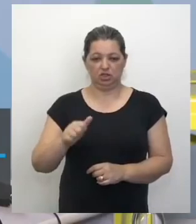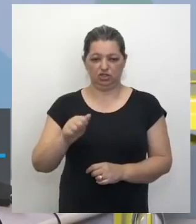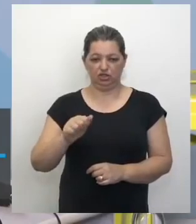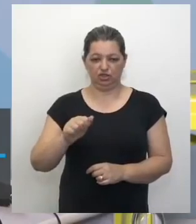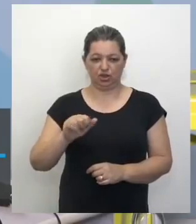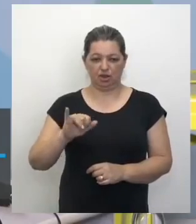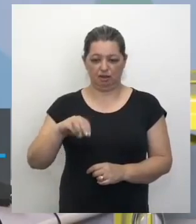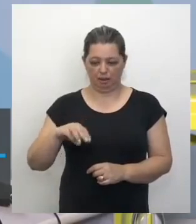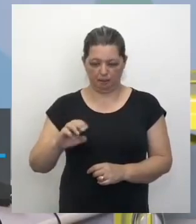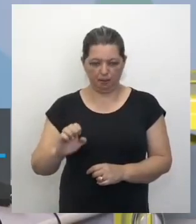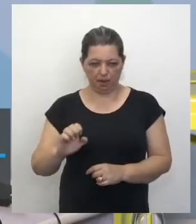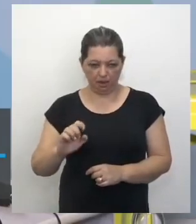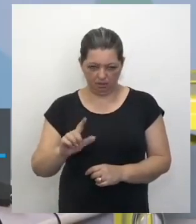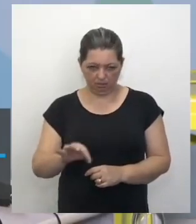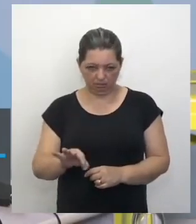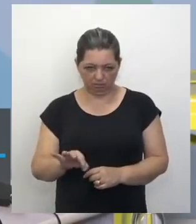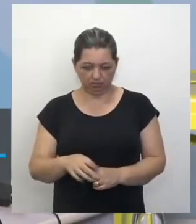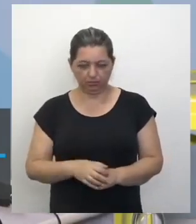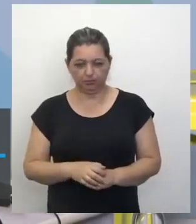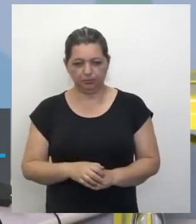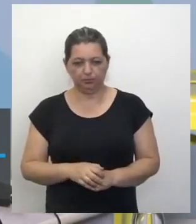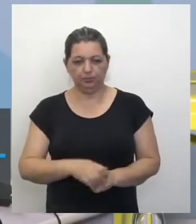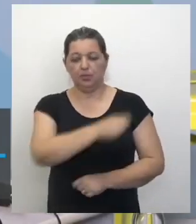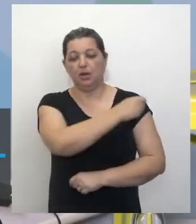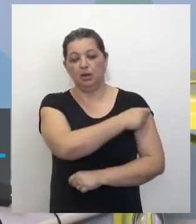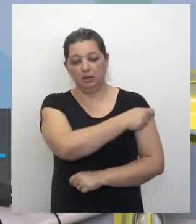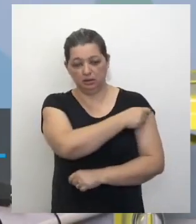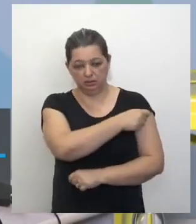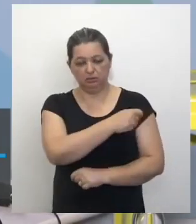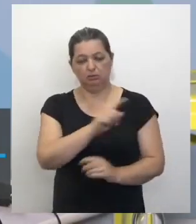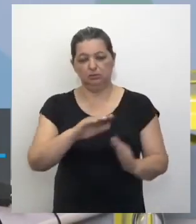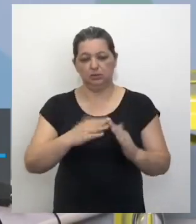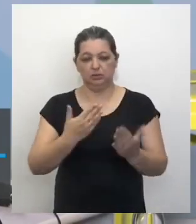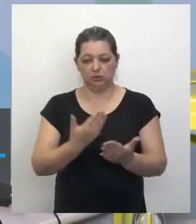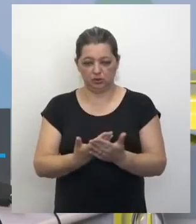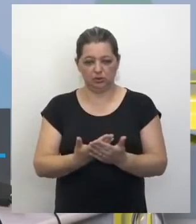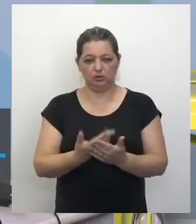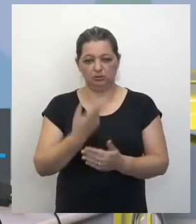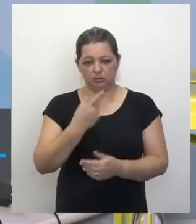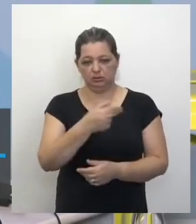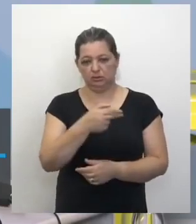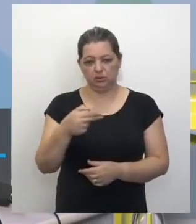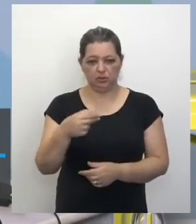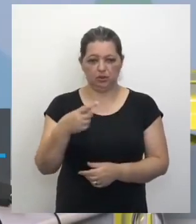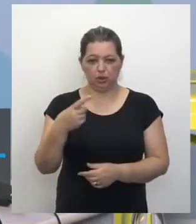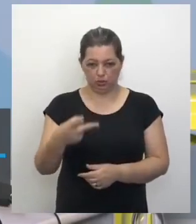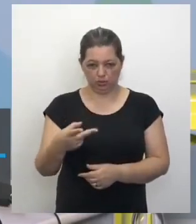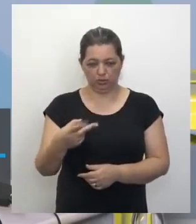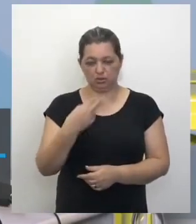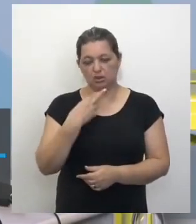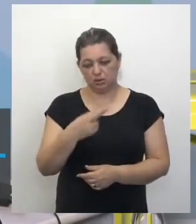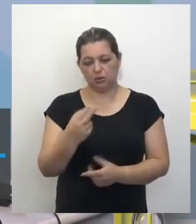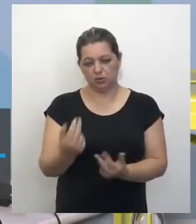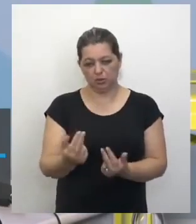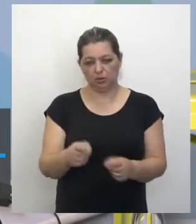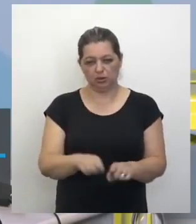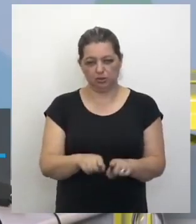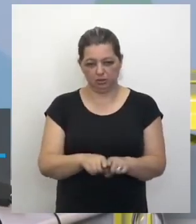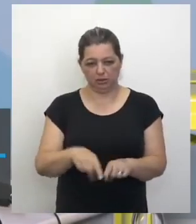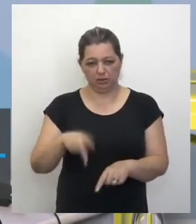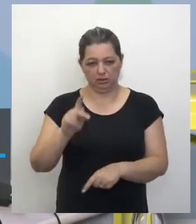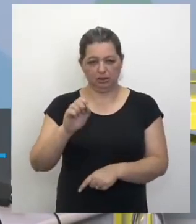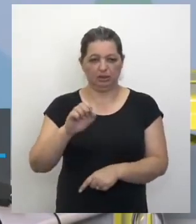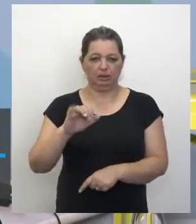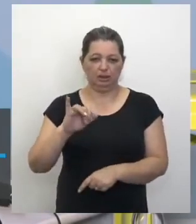Dejaime, isso. Dejaime. Alunos lá do Francisco Parente, x igual a 12, tá? A Keila, lá do